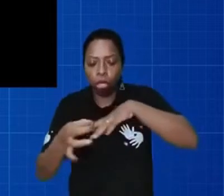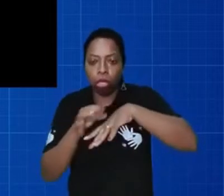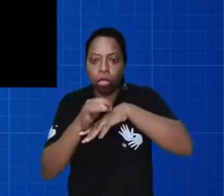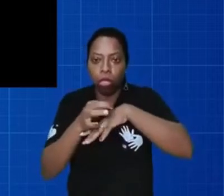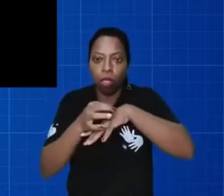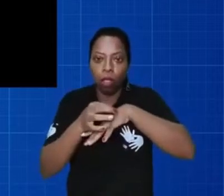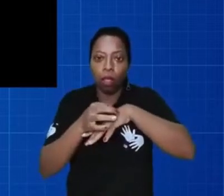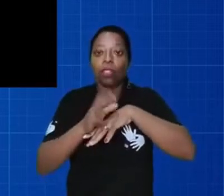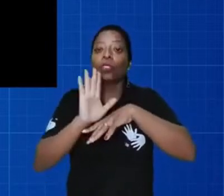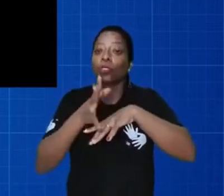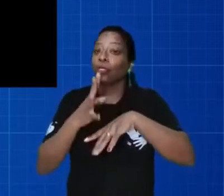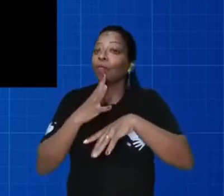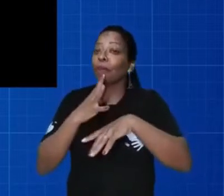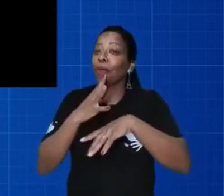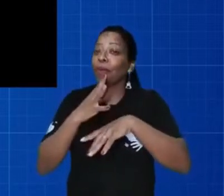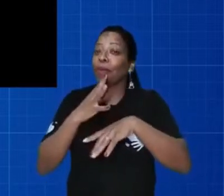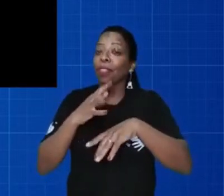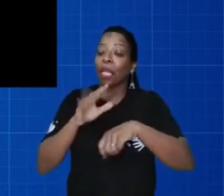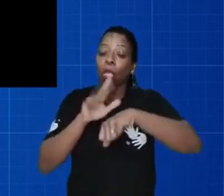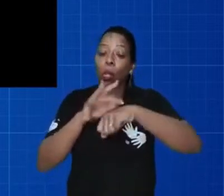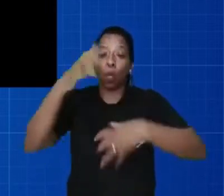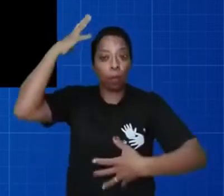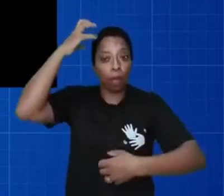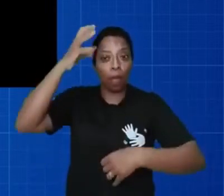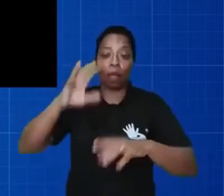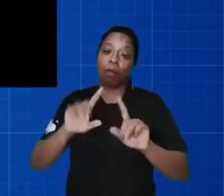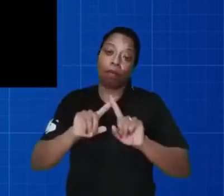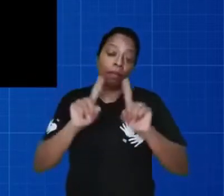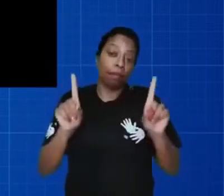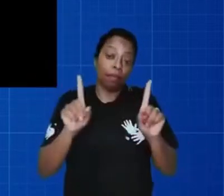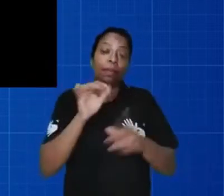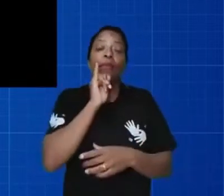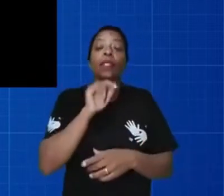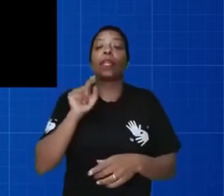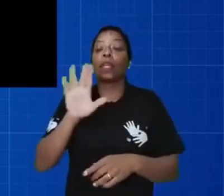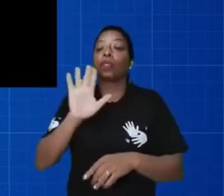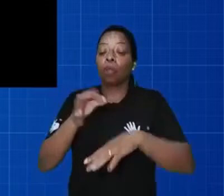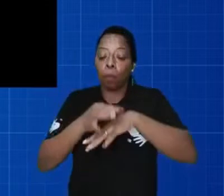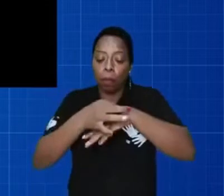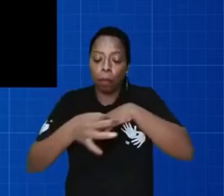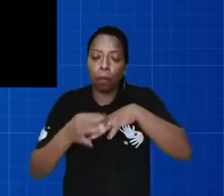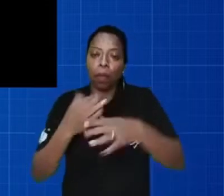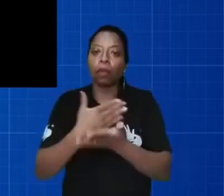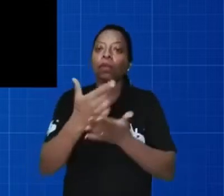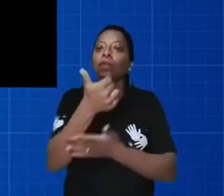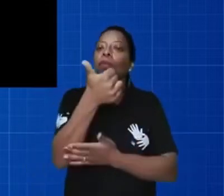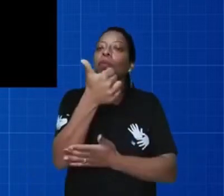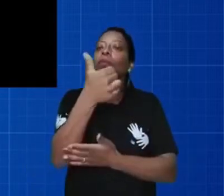destacamos aqui, é que ela já é conhecida. Então, ela já, desde 1970, ela já é reconhecida, né, teve, na verdade,